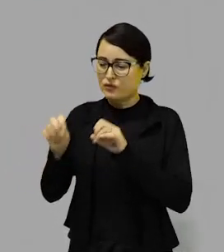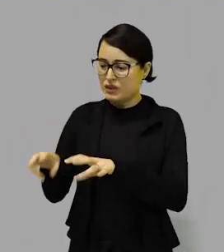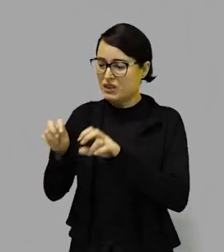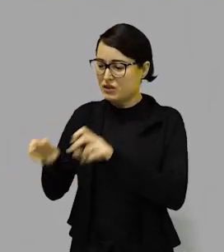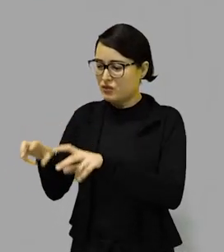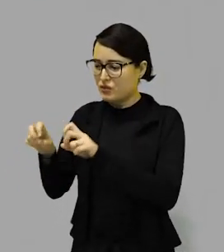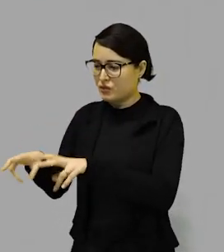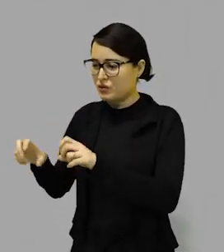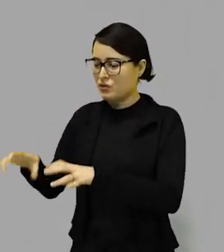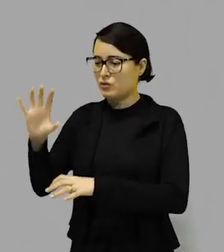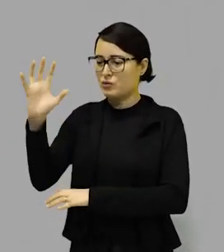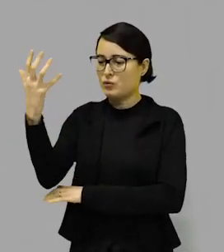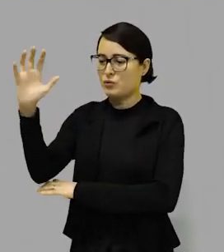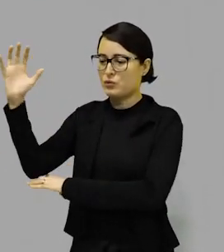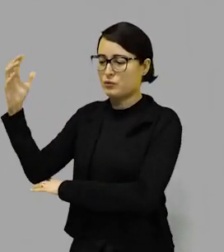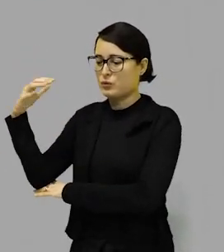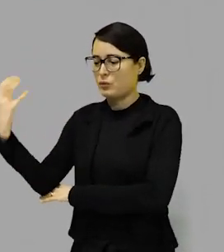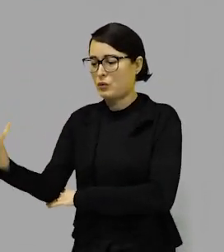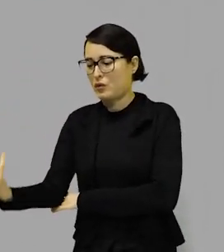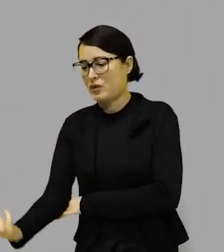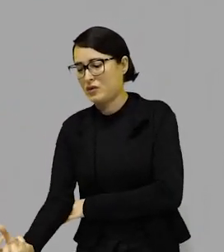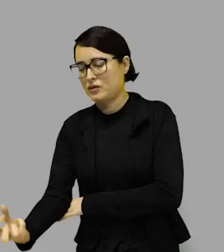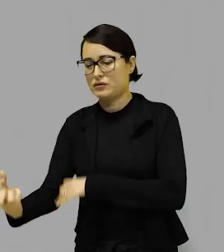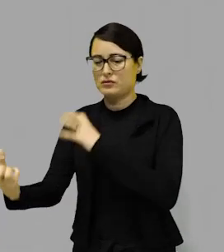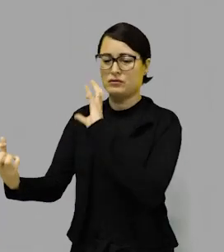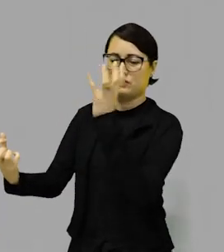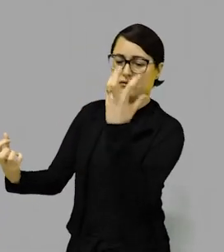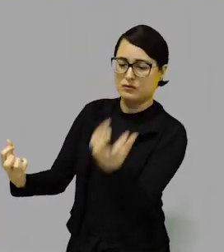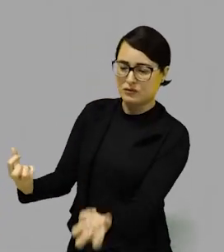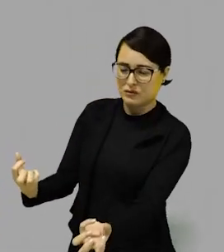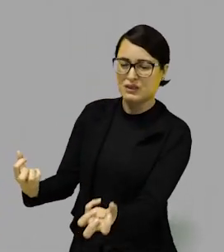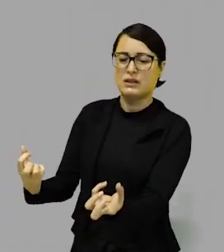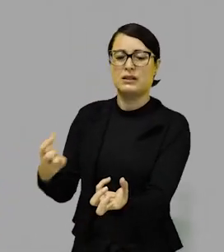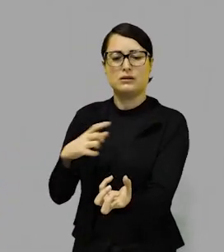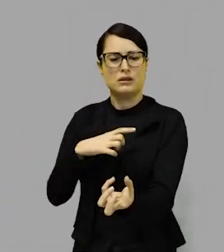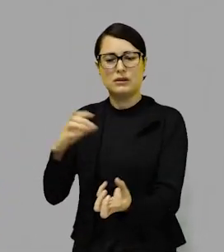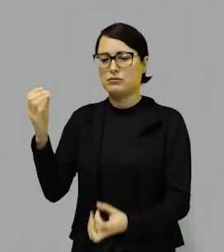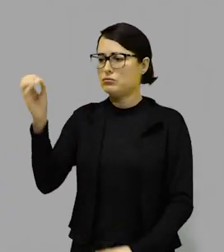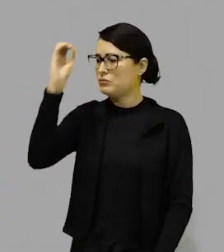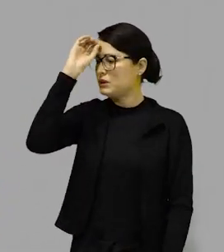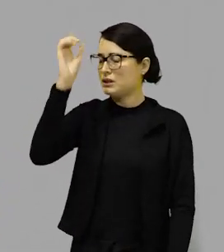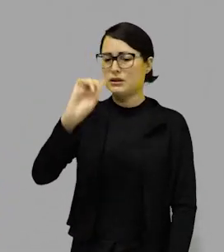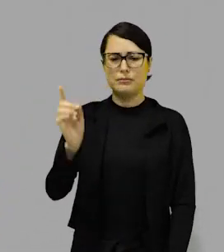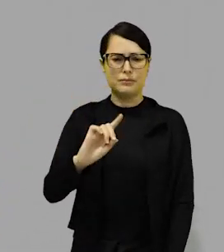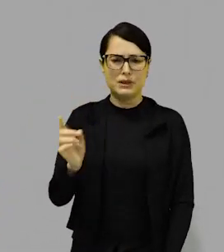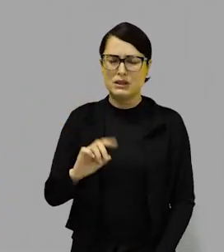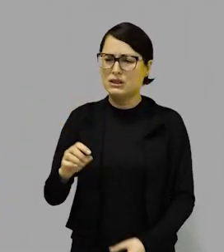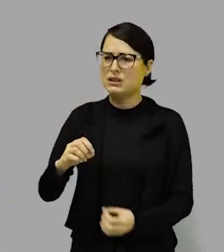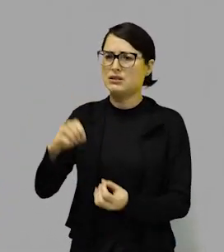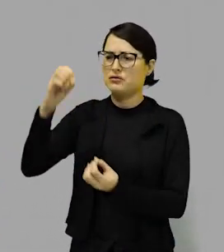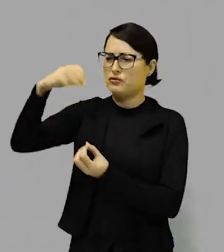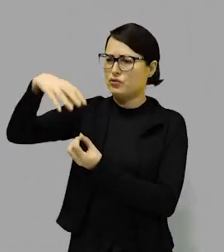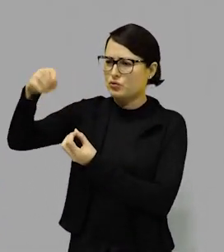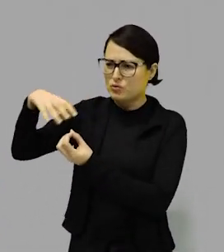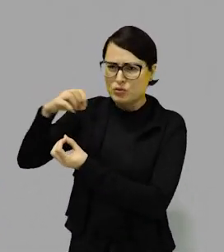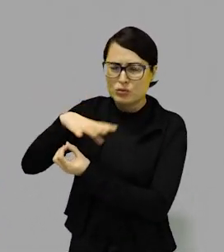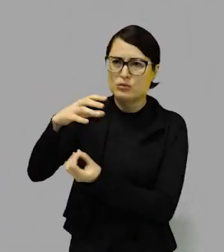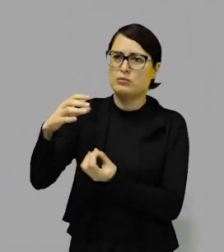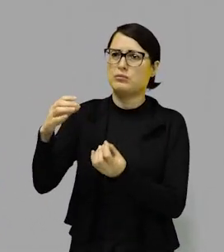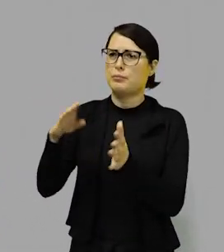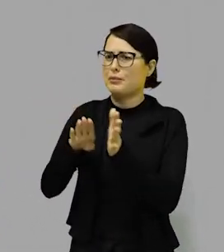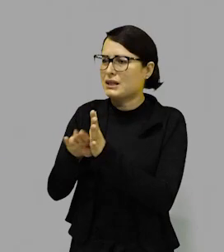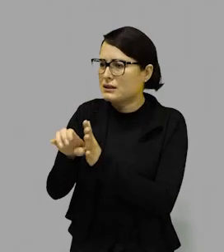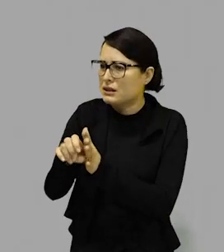matavam a vegetação. E aí, como ninguém sabia se aquilo ali era um fungo, se era uma bactéria, foi